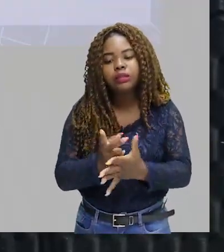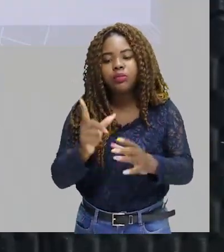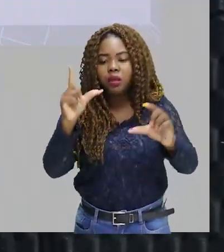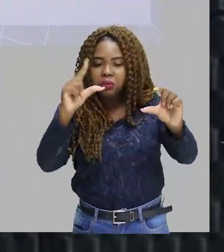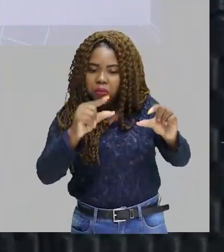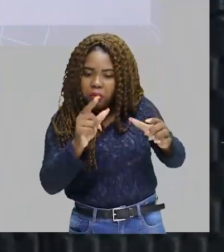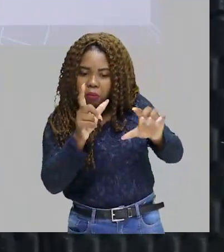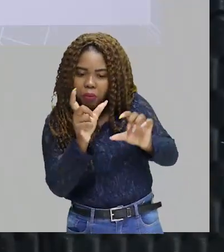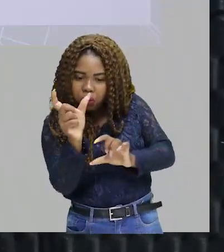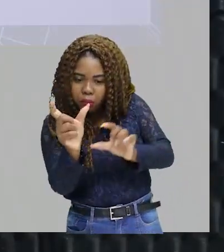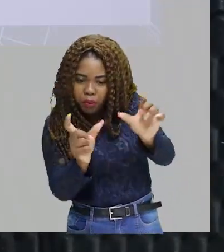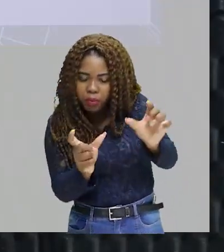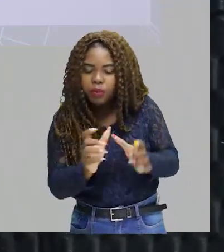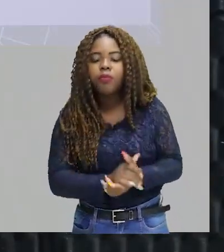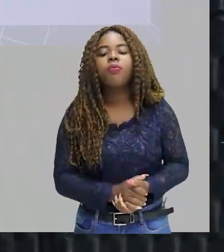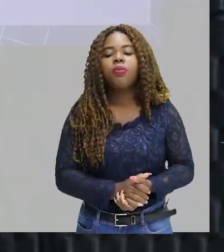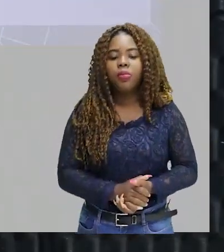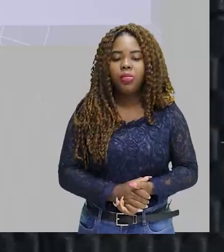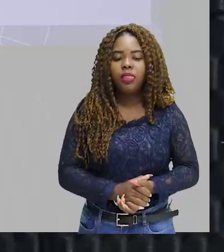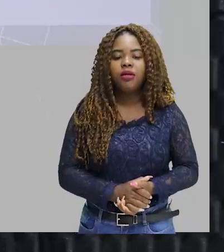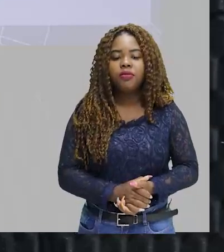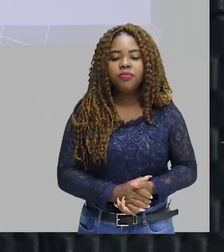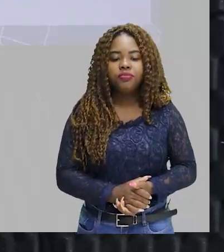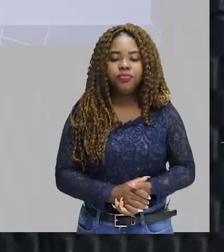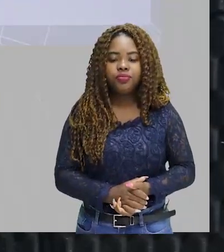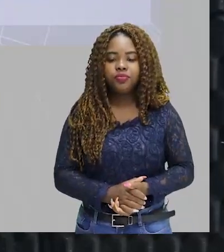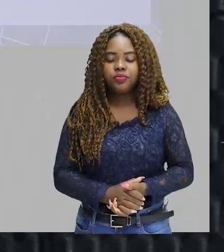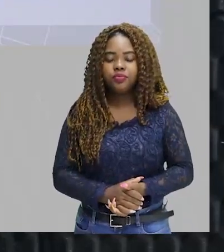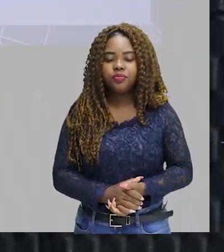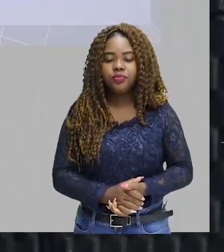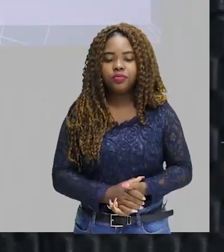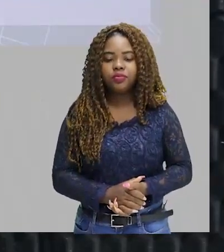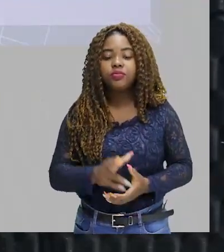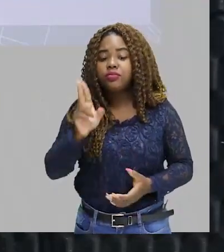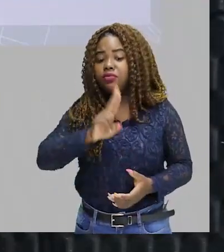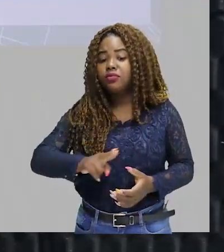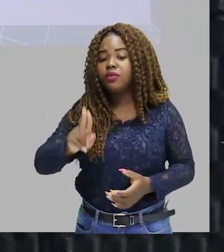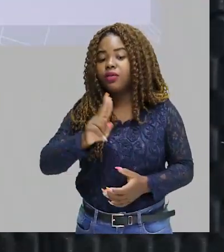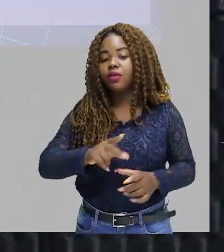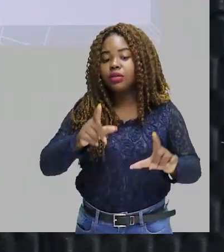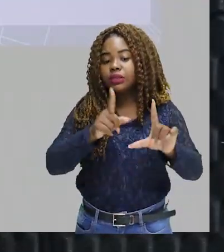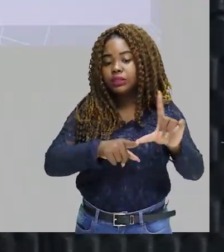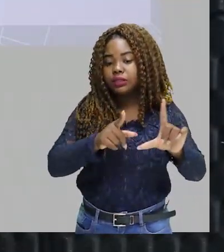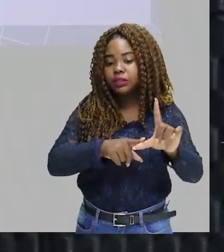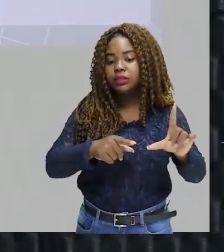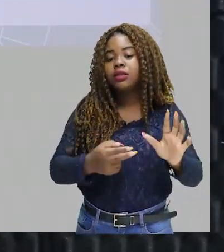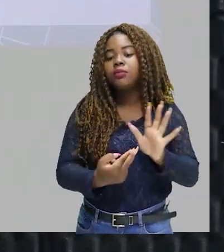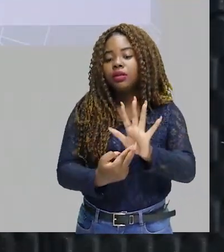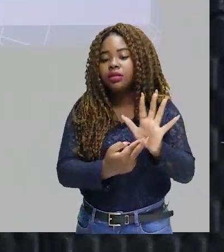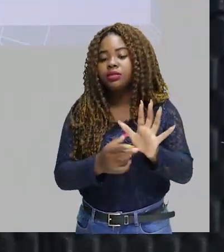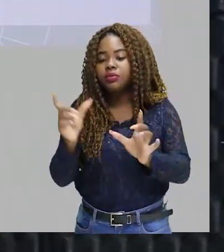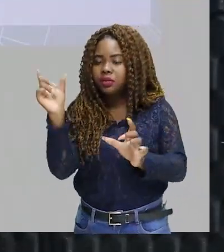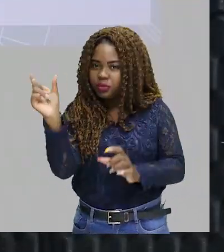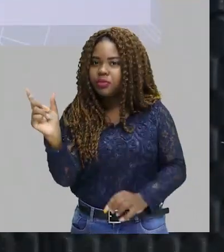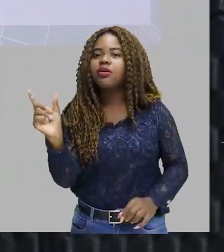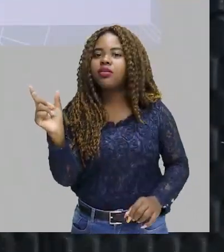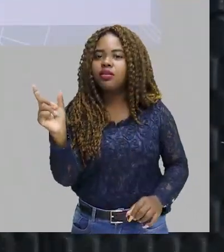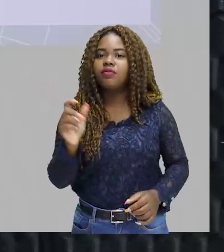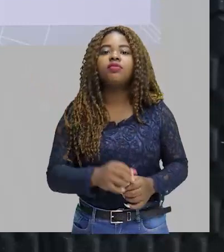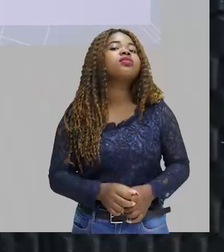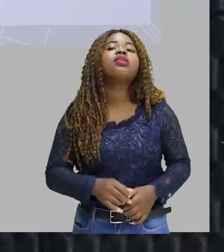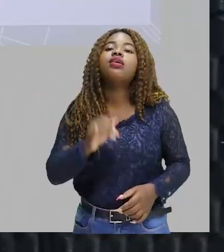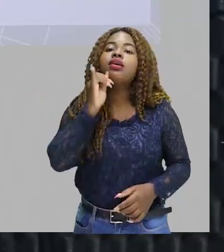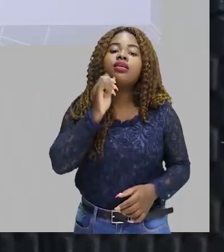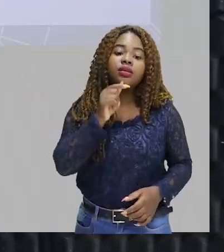quase não são utilizadas nesses aplicativos e a utilização de letras para representar palavras, né? Por exemplo, só a letra Q